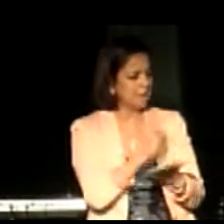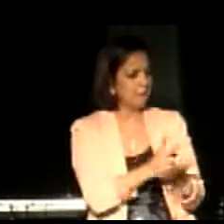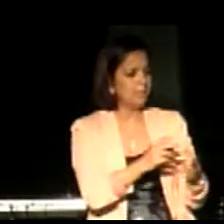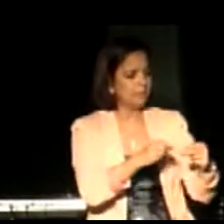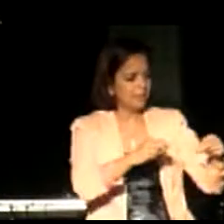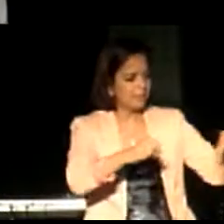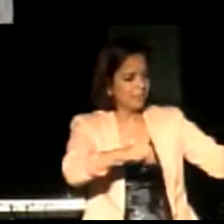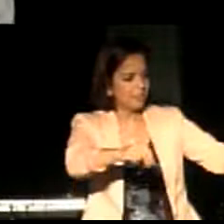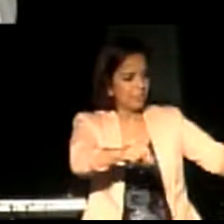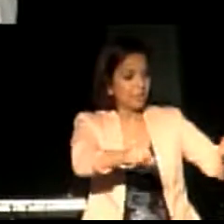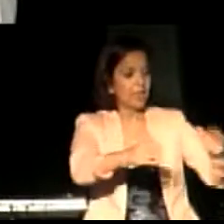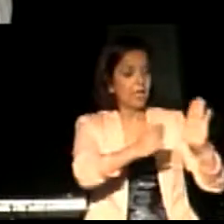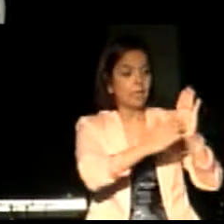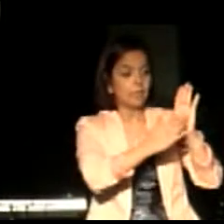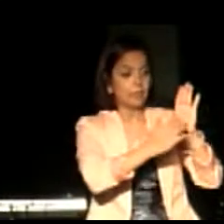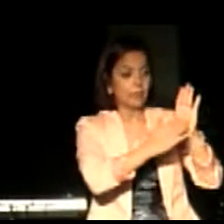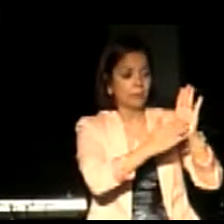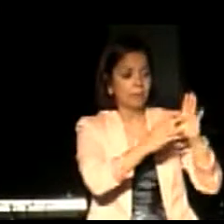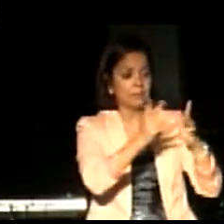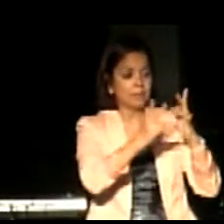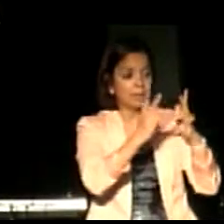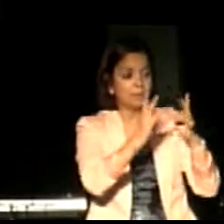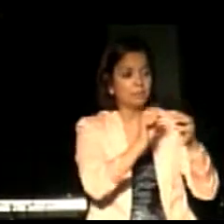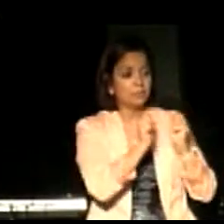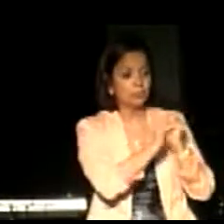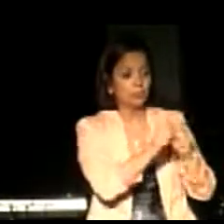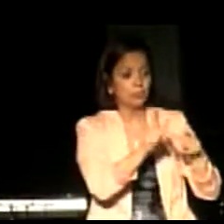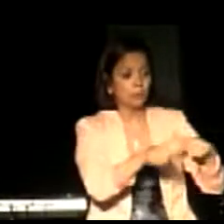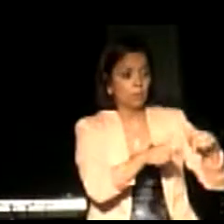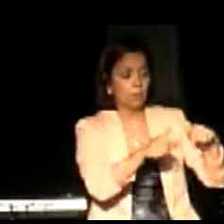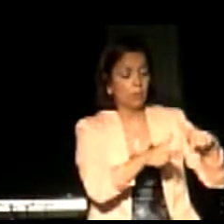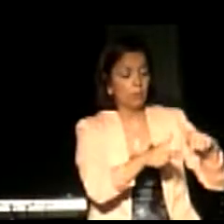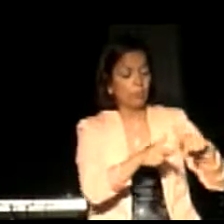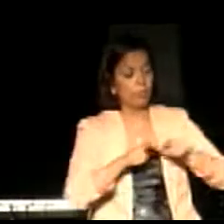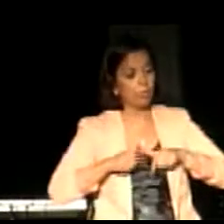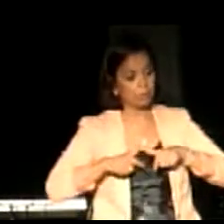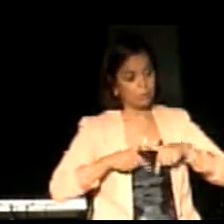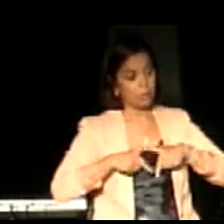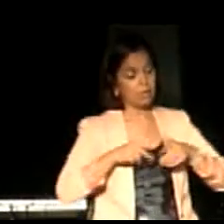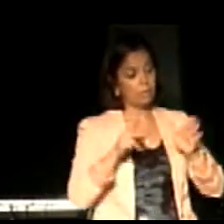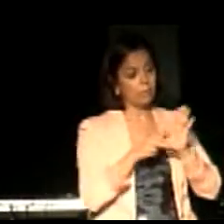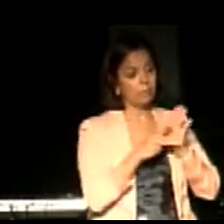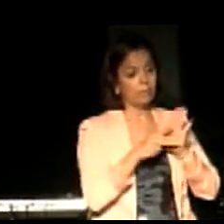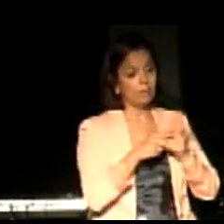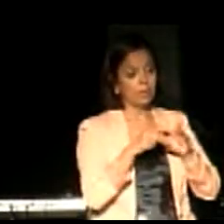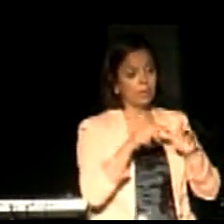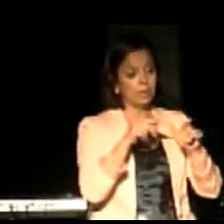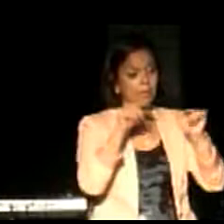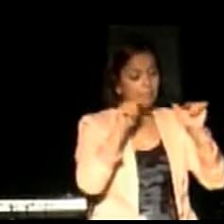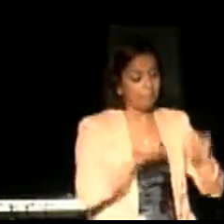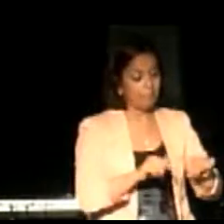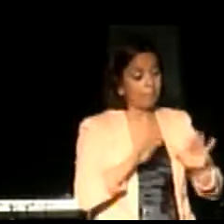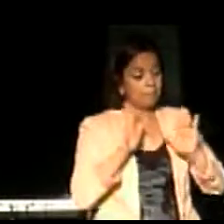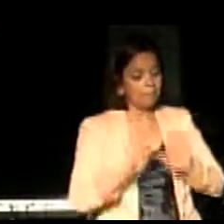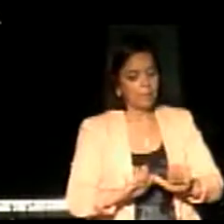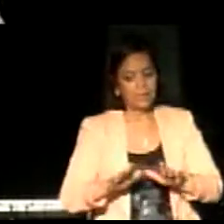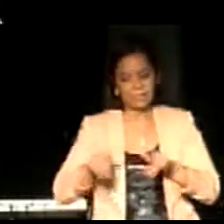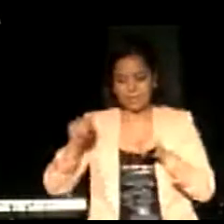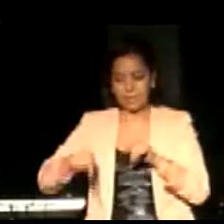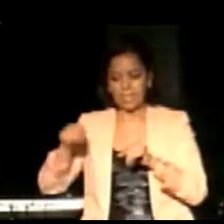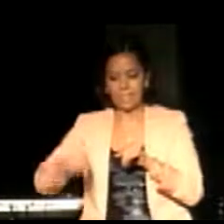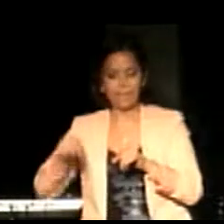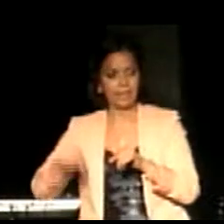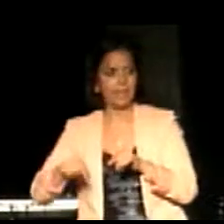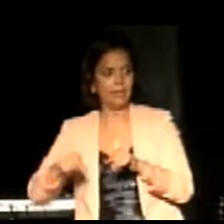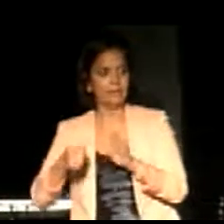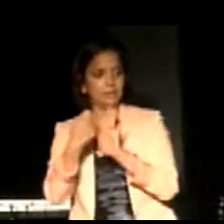puderam perceber as várias alianças que Deus fez com o seu povo. E uma delas diz respeito à terra. Mas o texto bíblico diz também que nós